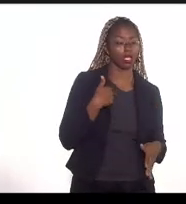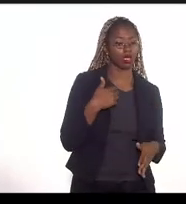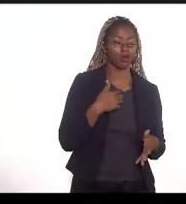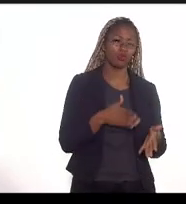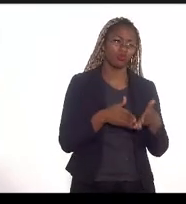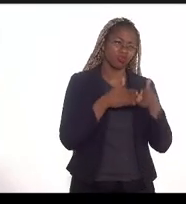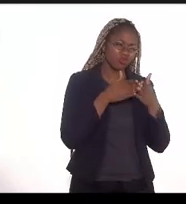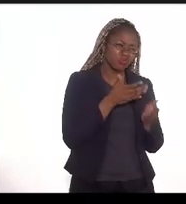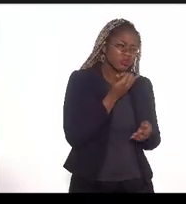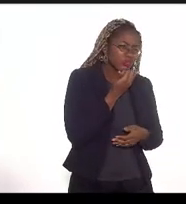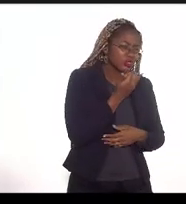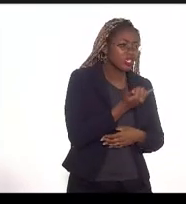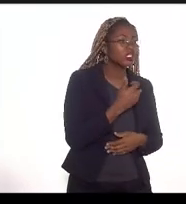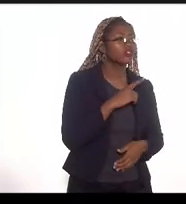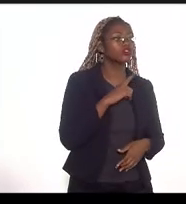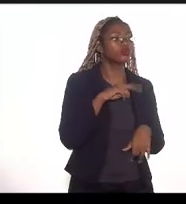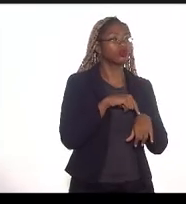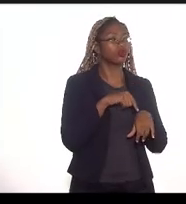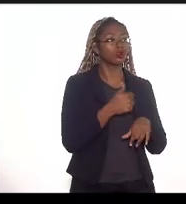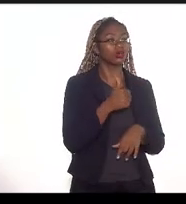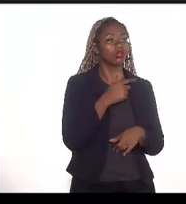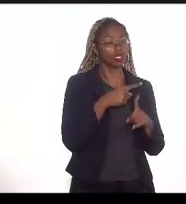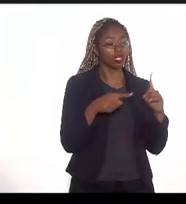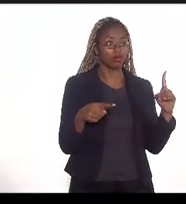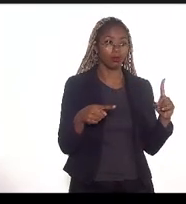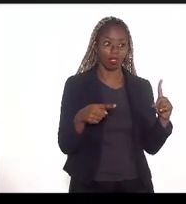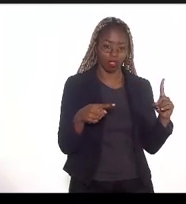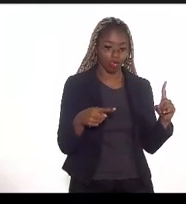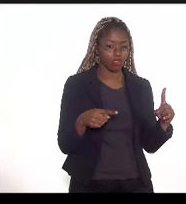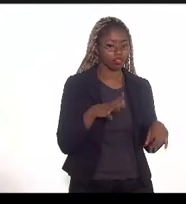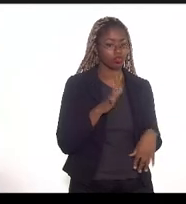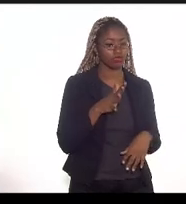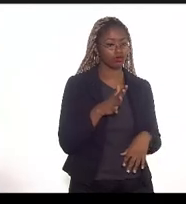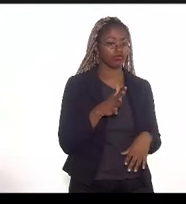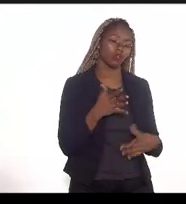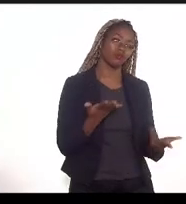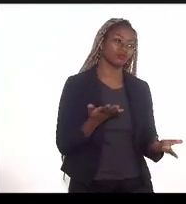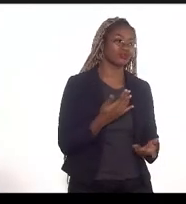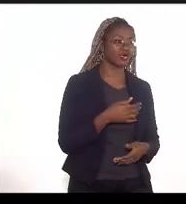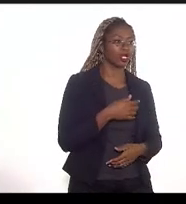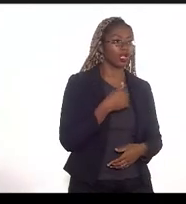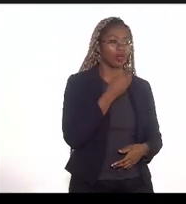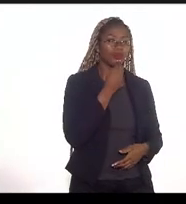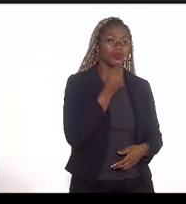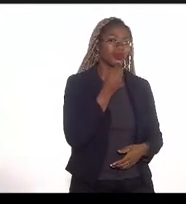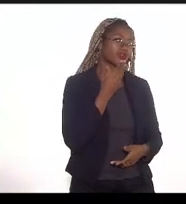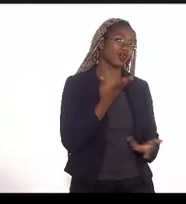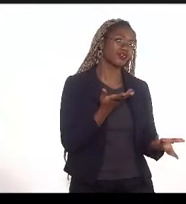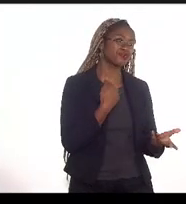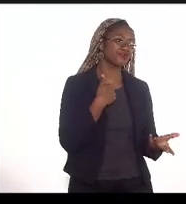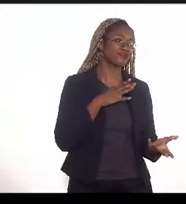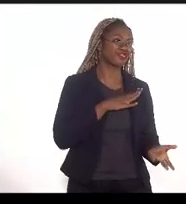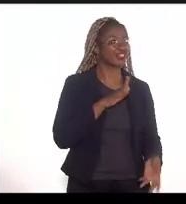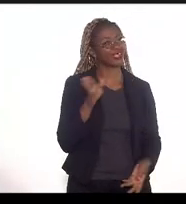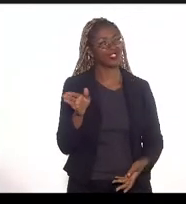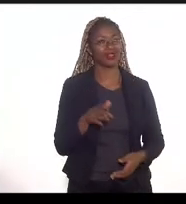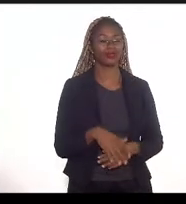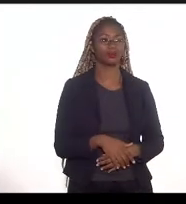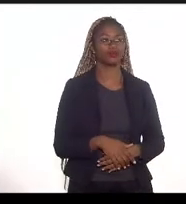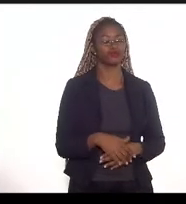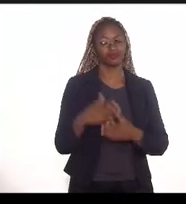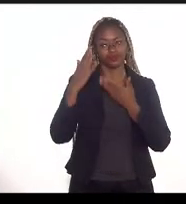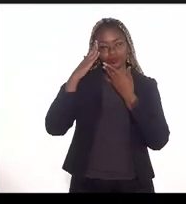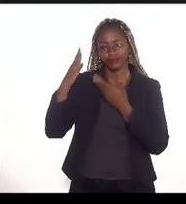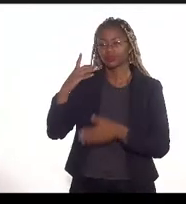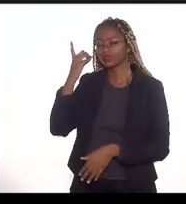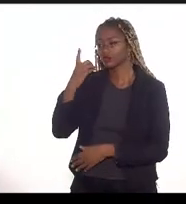retirar, que eu tinha uma agenda 11h30, estão me esperando. Eu agradeço a oportunidade, viu? Peço licença a todos. Muito obrigado, deputado Valdec, pela